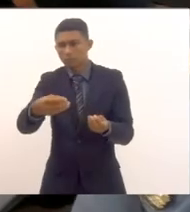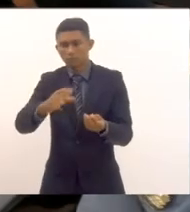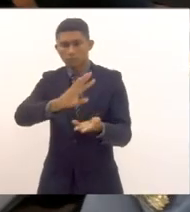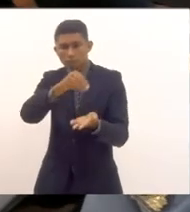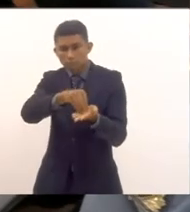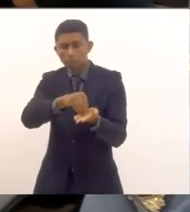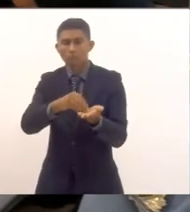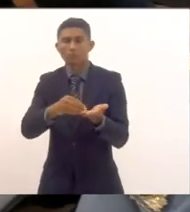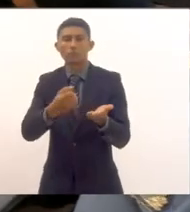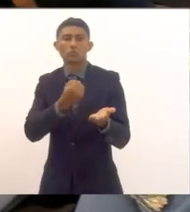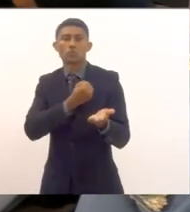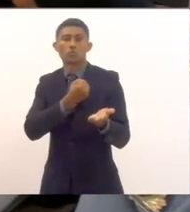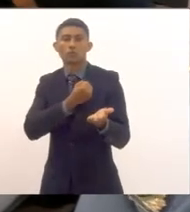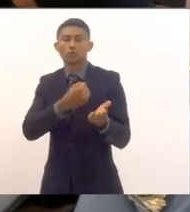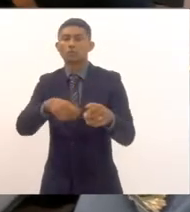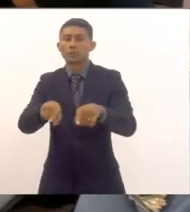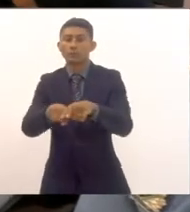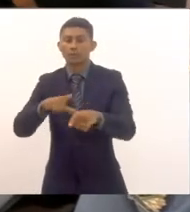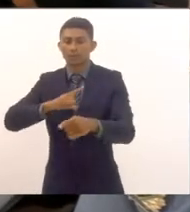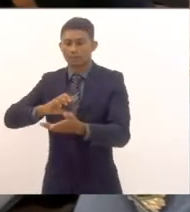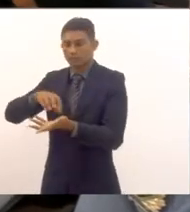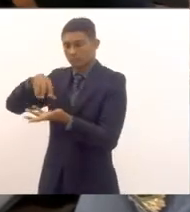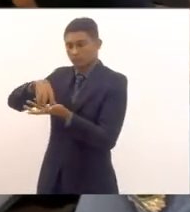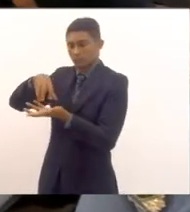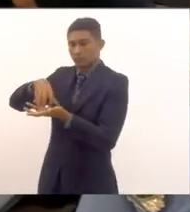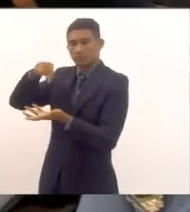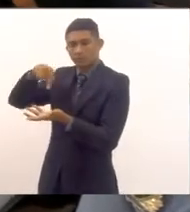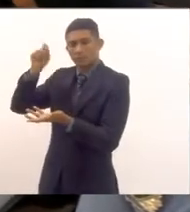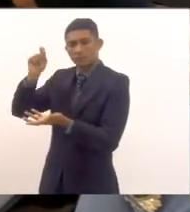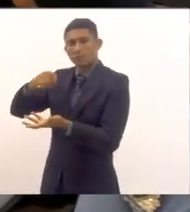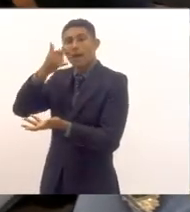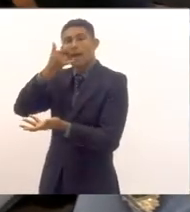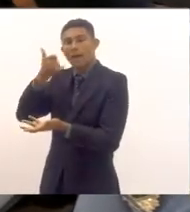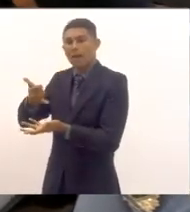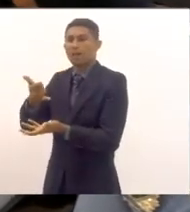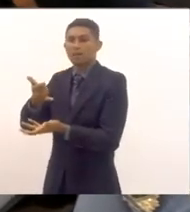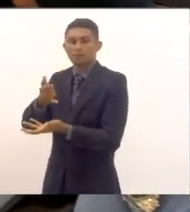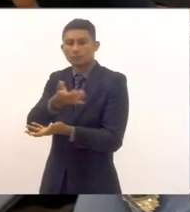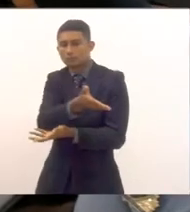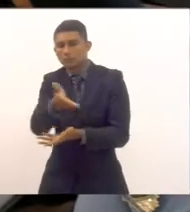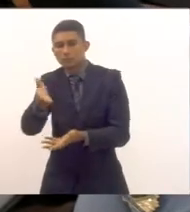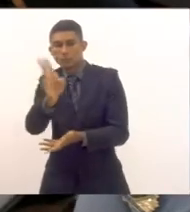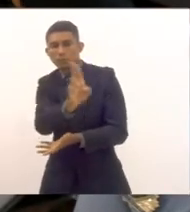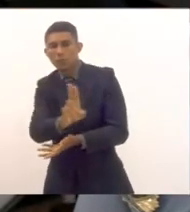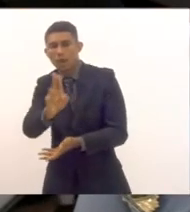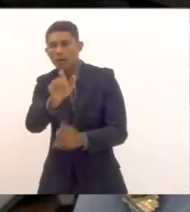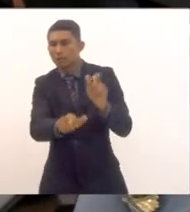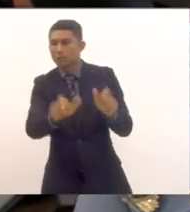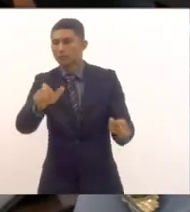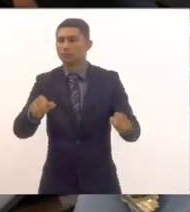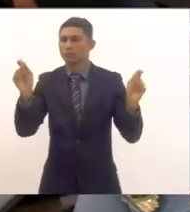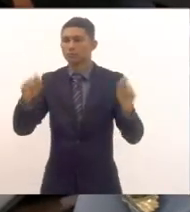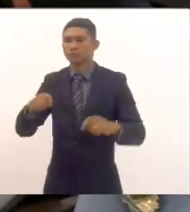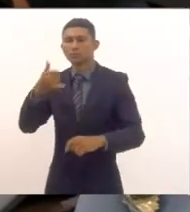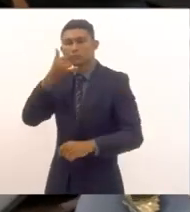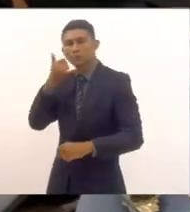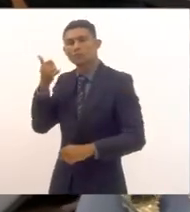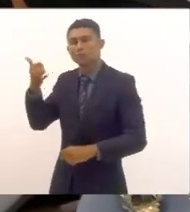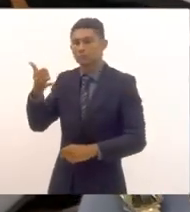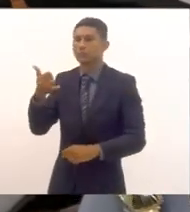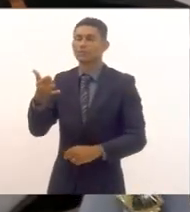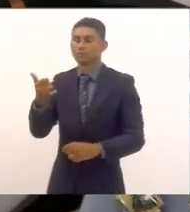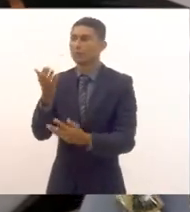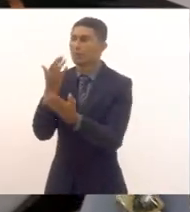ouvidoria da Polícia Militar para entender melhor ali aquele usuário melhorar a precisão que se Visa polícia militar e também dos demais